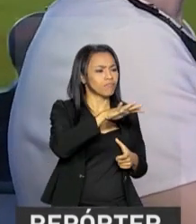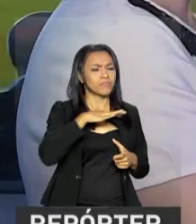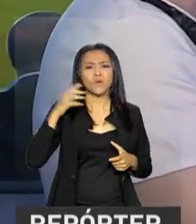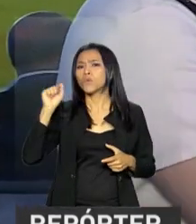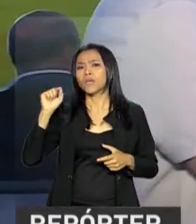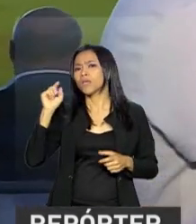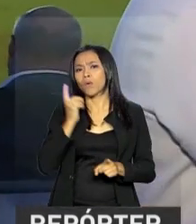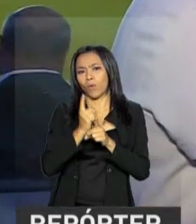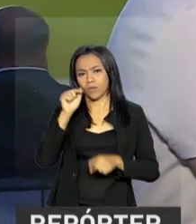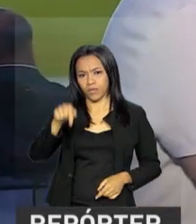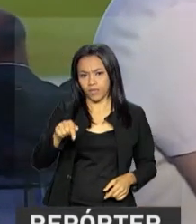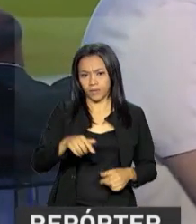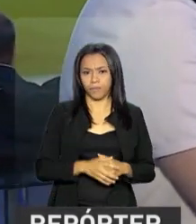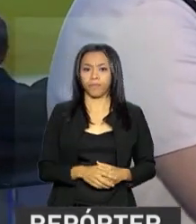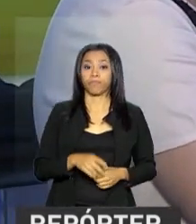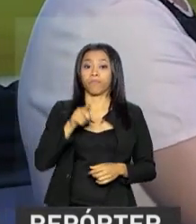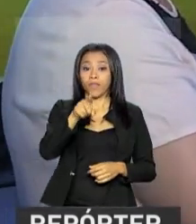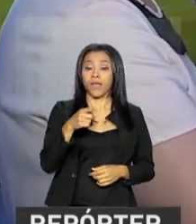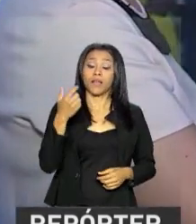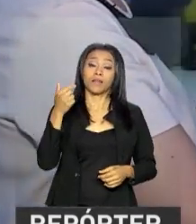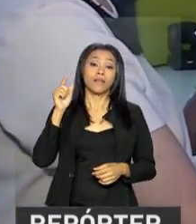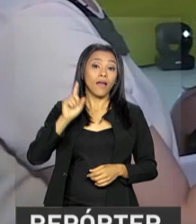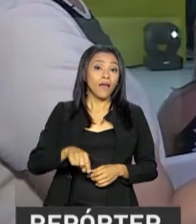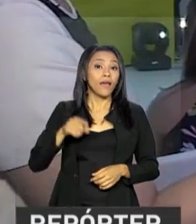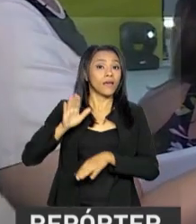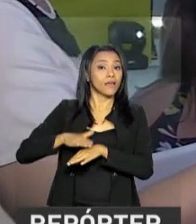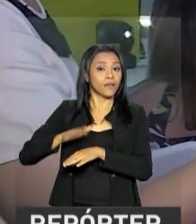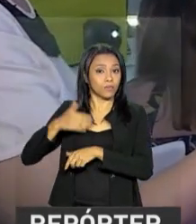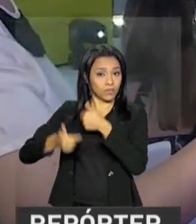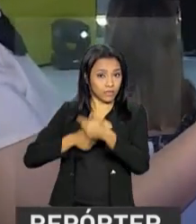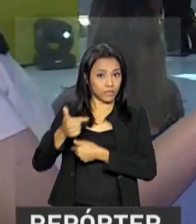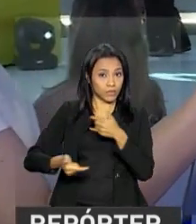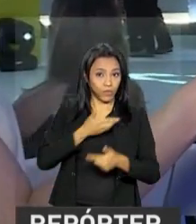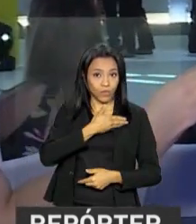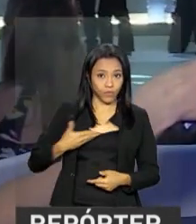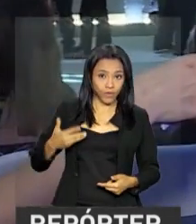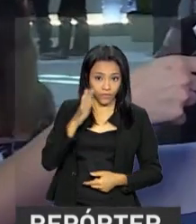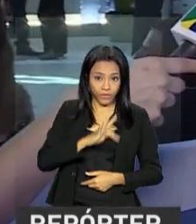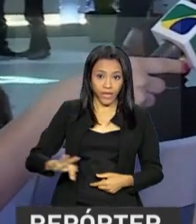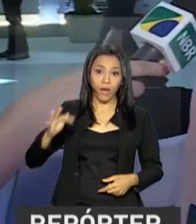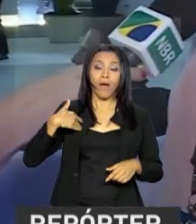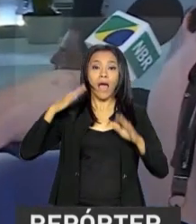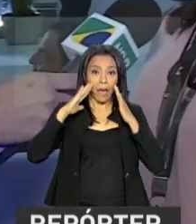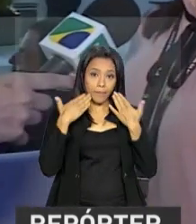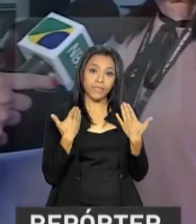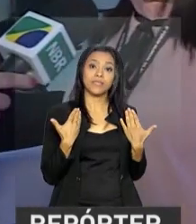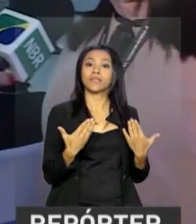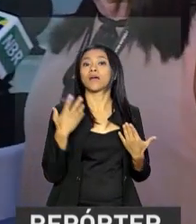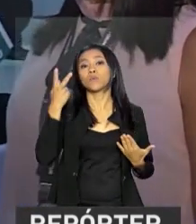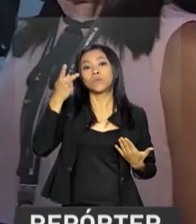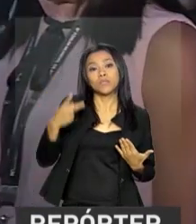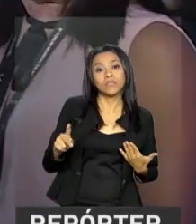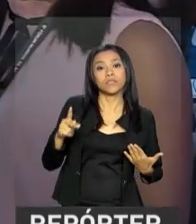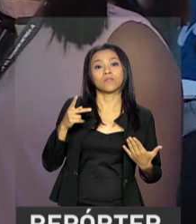podem encontrar aqui? O Espaço Brasil é uma iniciativa do governo federal brasileiro para apresentar as suas iniciativas relacionadas